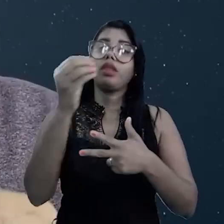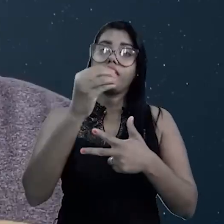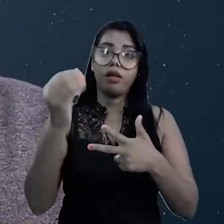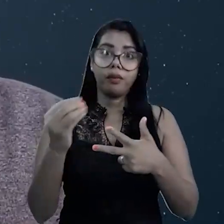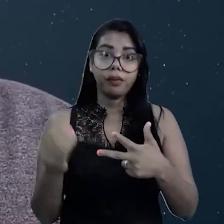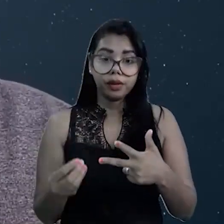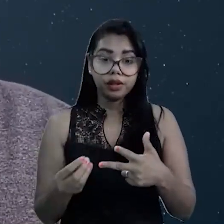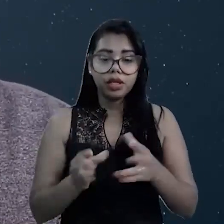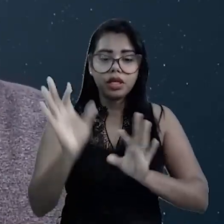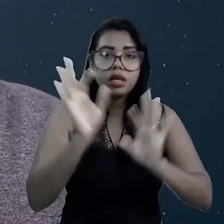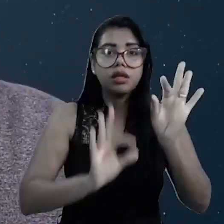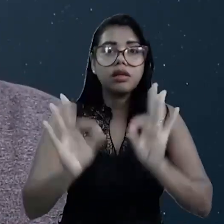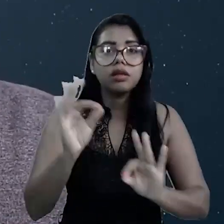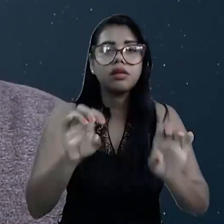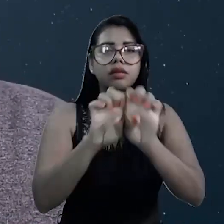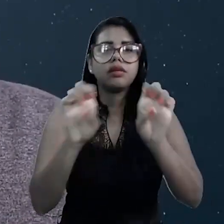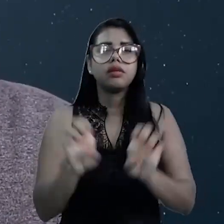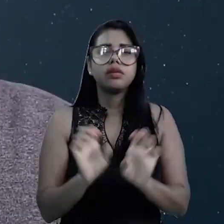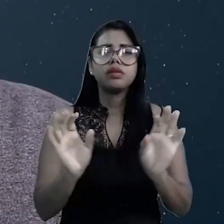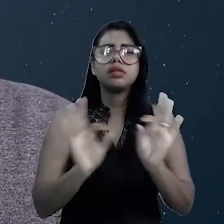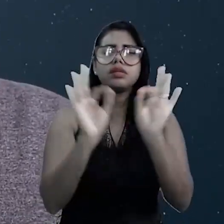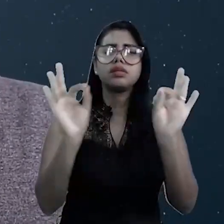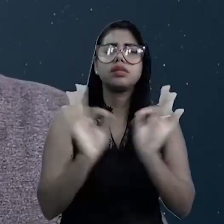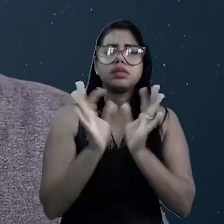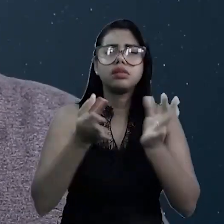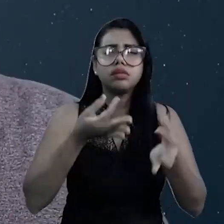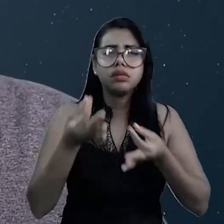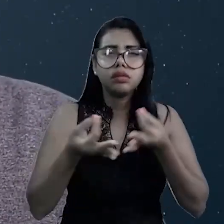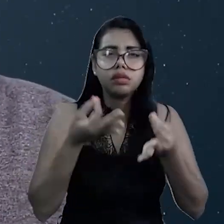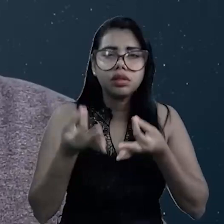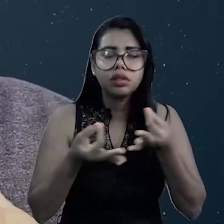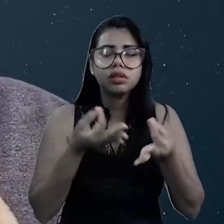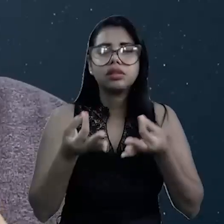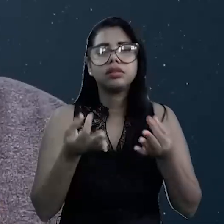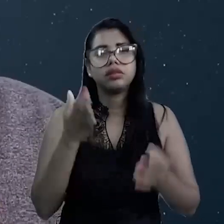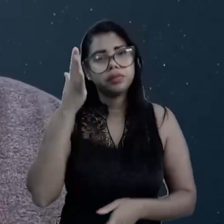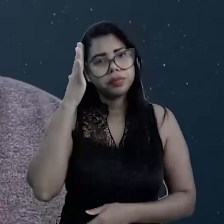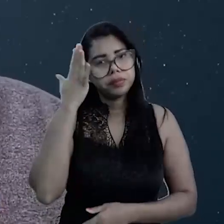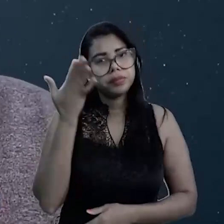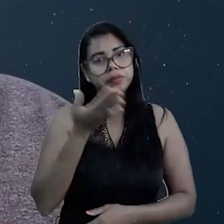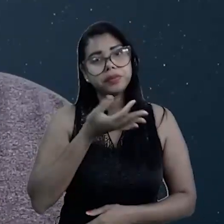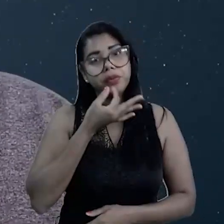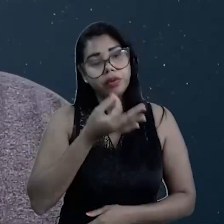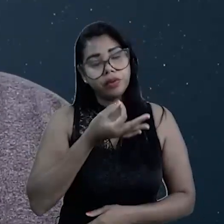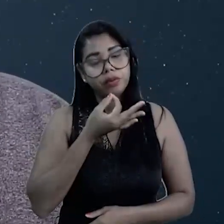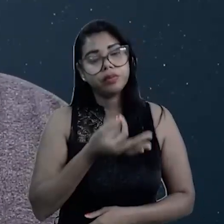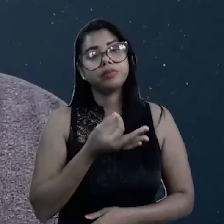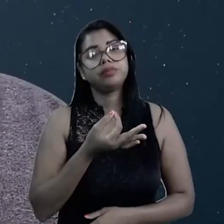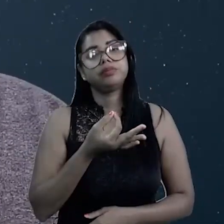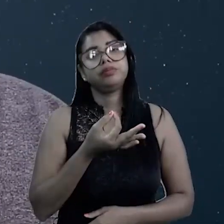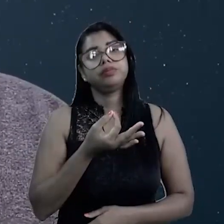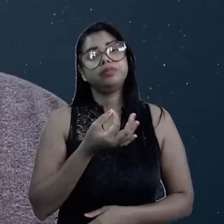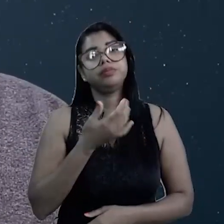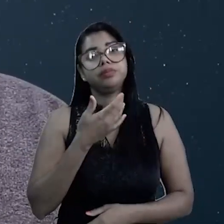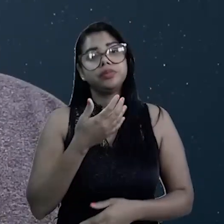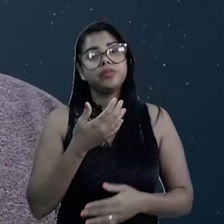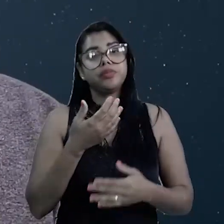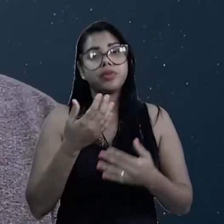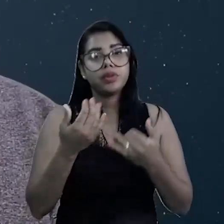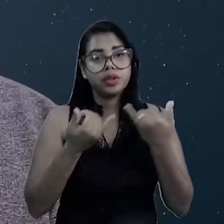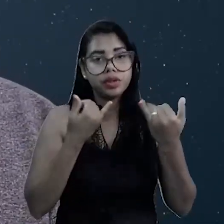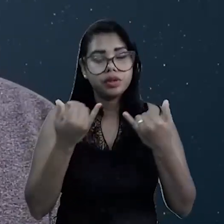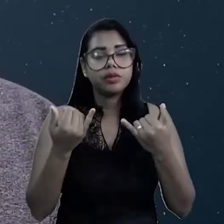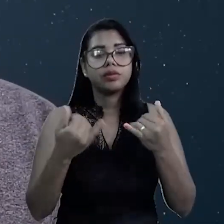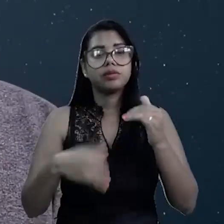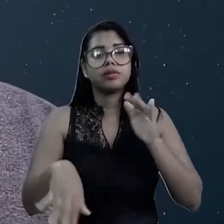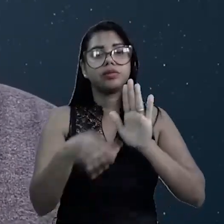texto dissertativo argumentativo. Tá? Então, o argumento em primeiro lugar. A informação vai ter que existir. E é